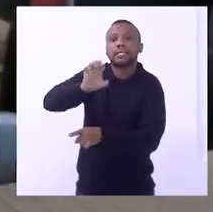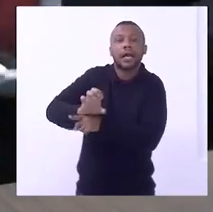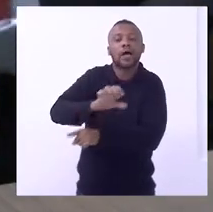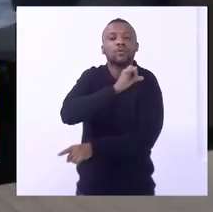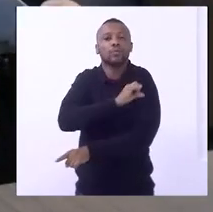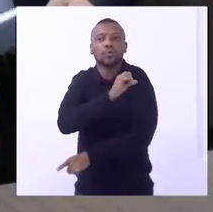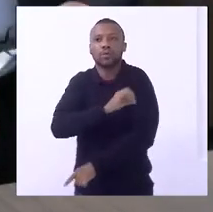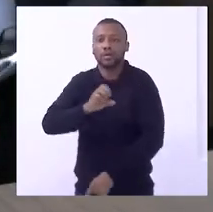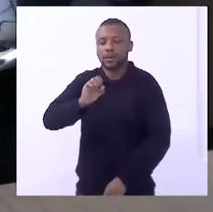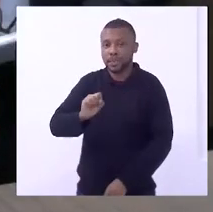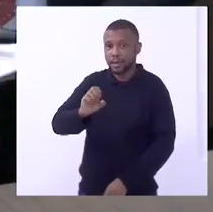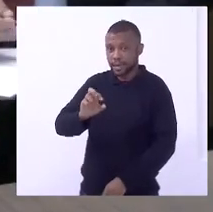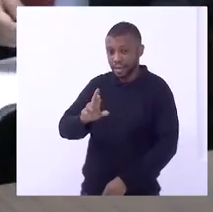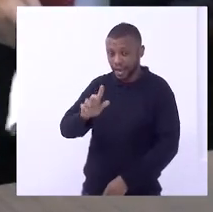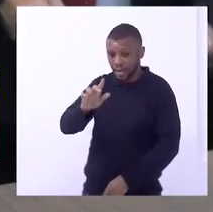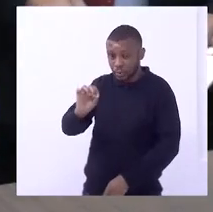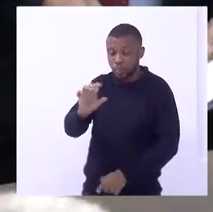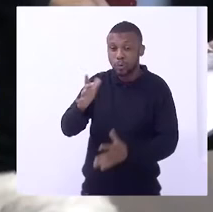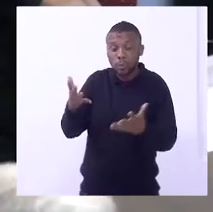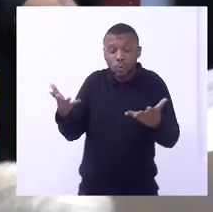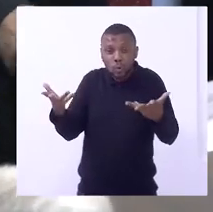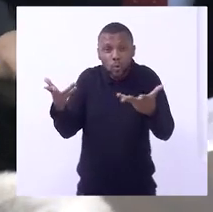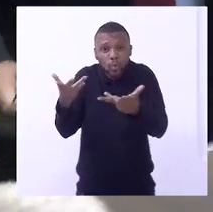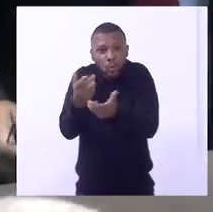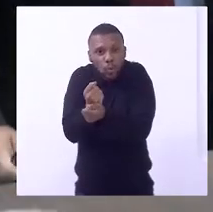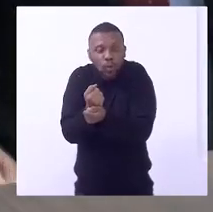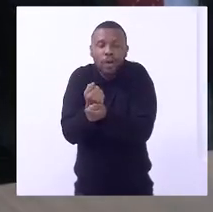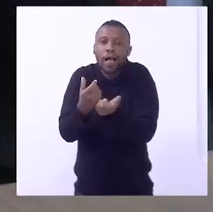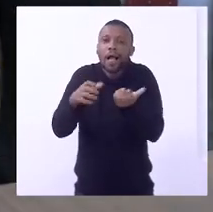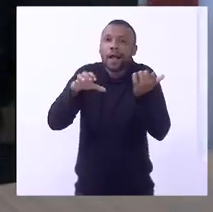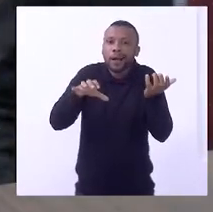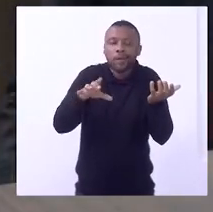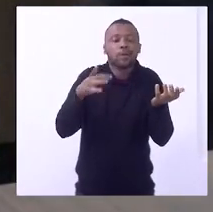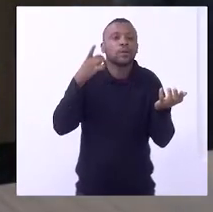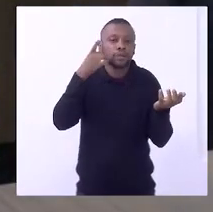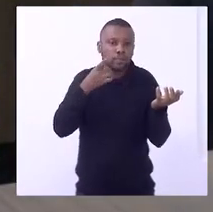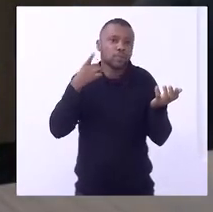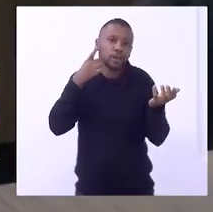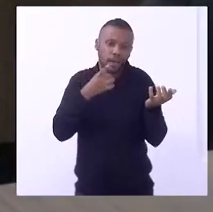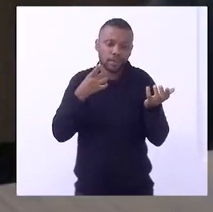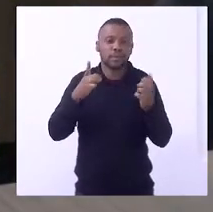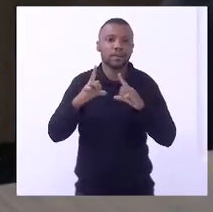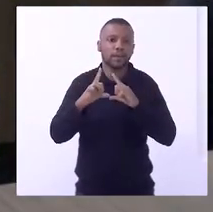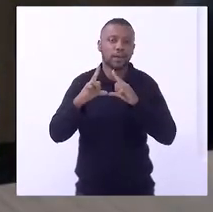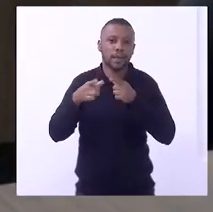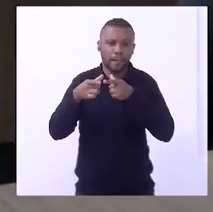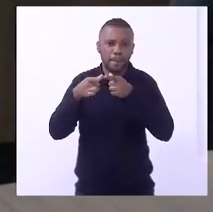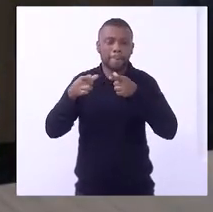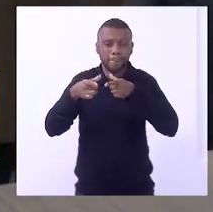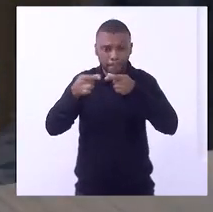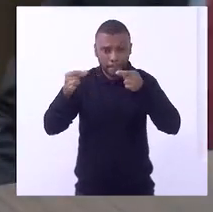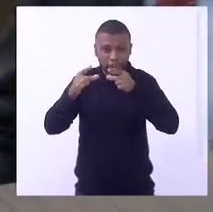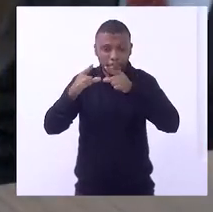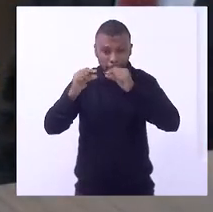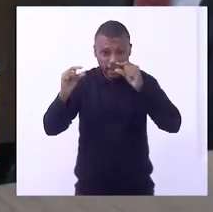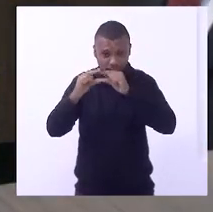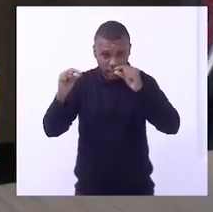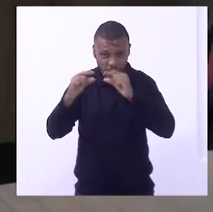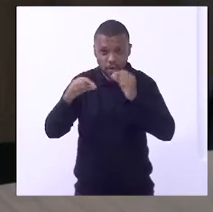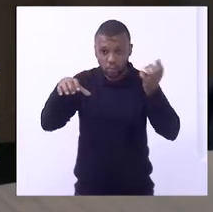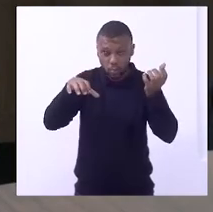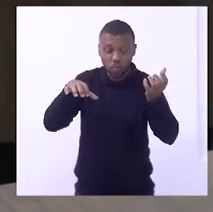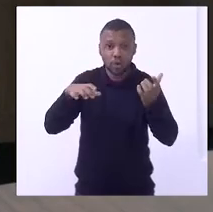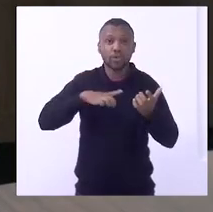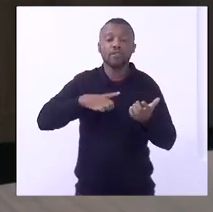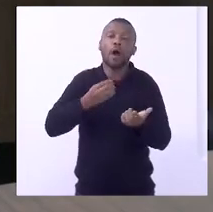Veiter, abrilhantou a Câmara dos Deputados lá em Brasília. Eu tive a oportunidade de ser deputado federal junto com